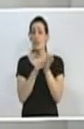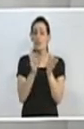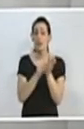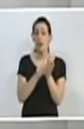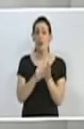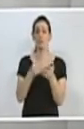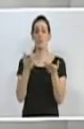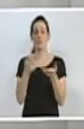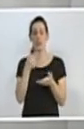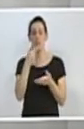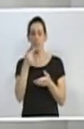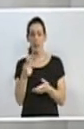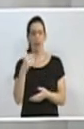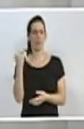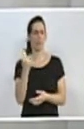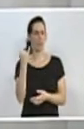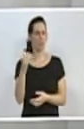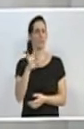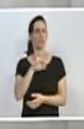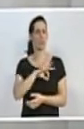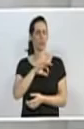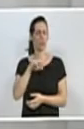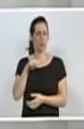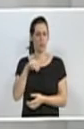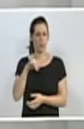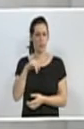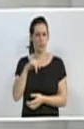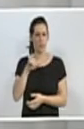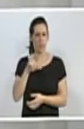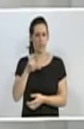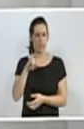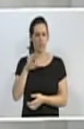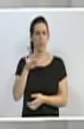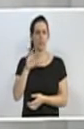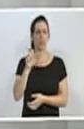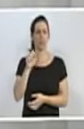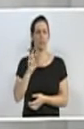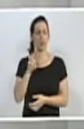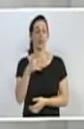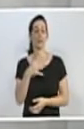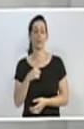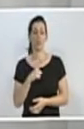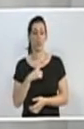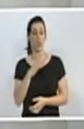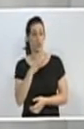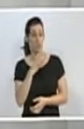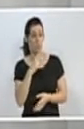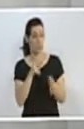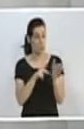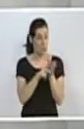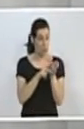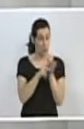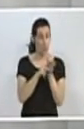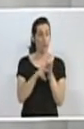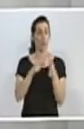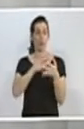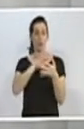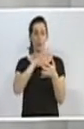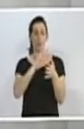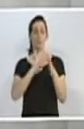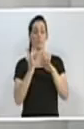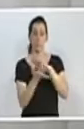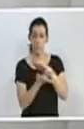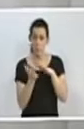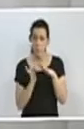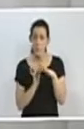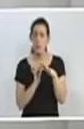da importância da Polícia Militar. Quero registrar aqui que tenho conhecimento de uma pesquisa feita pelas redes sociais, onde